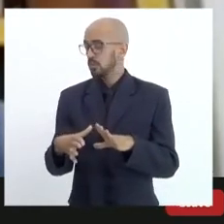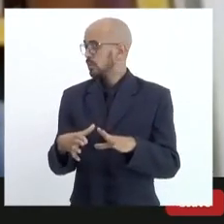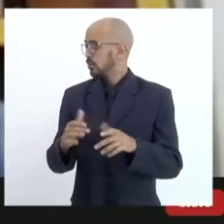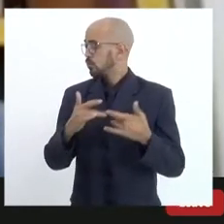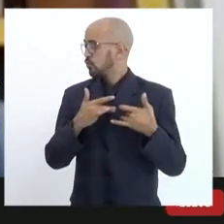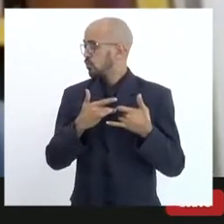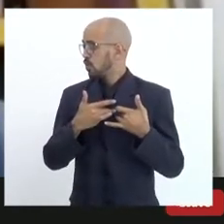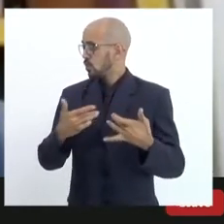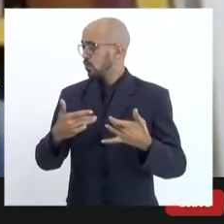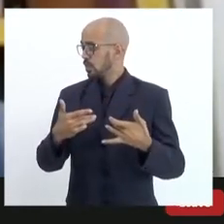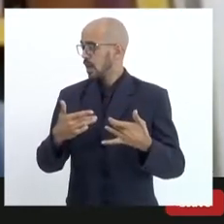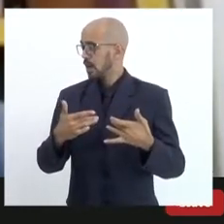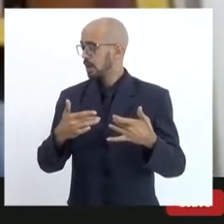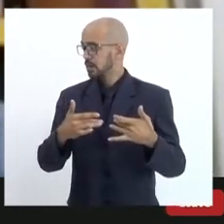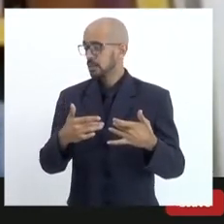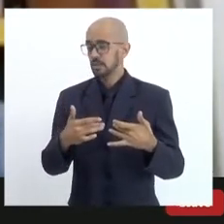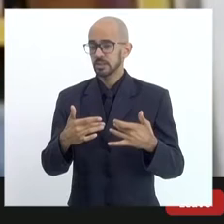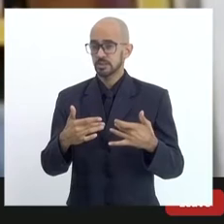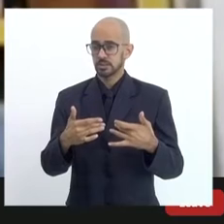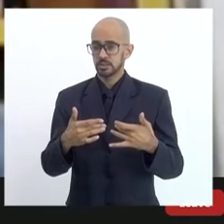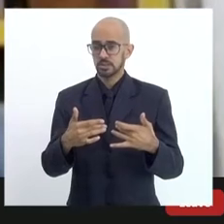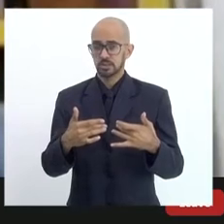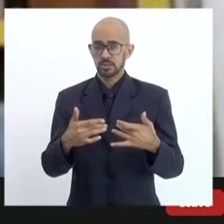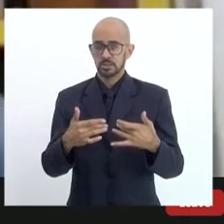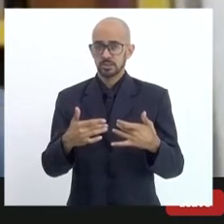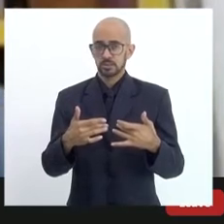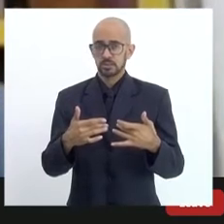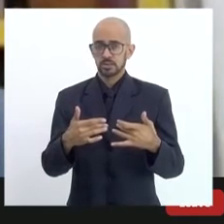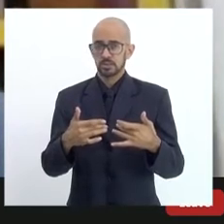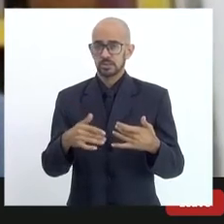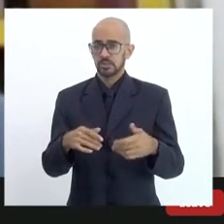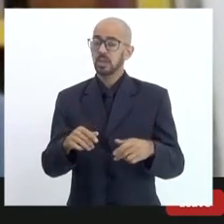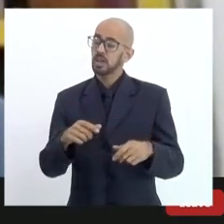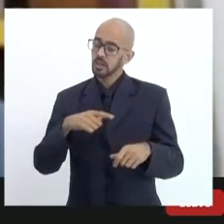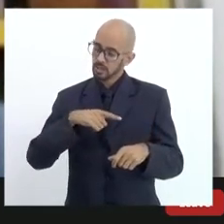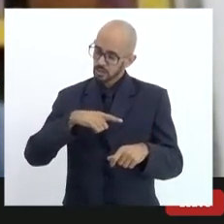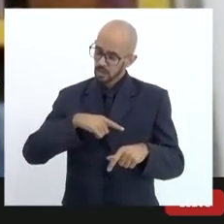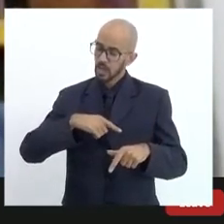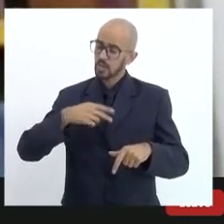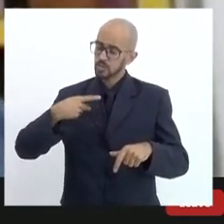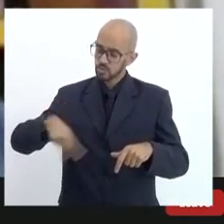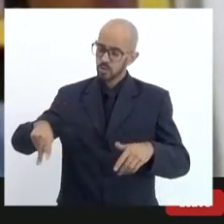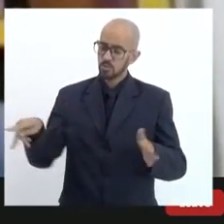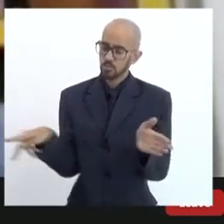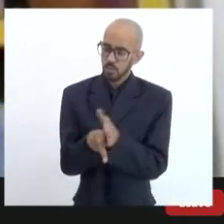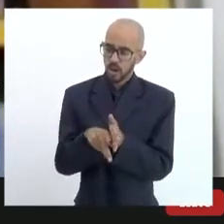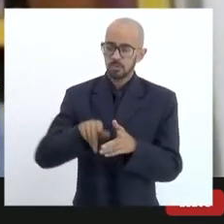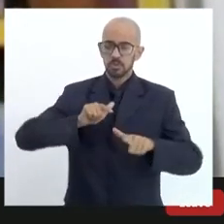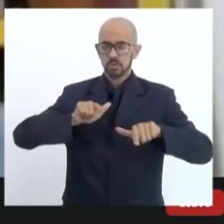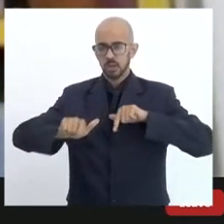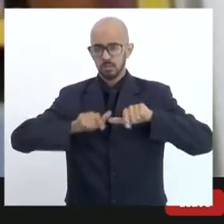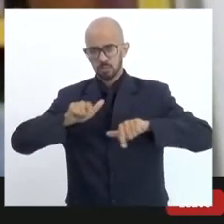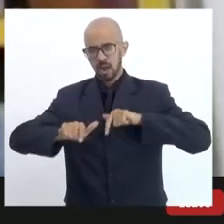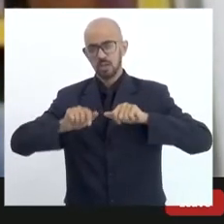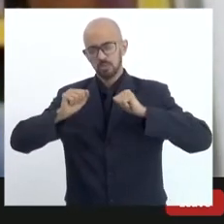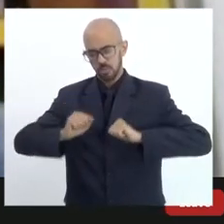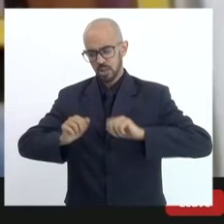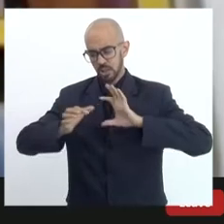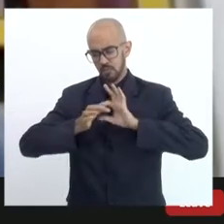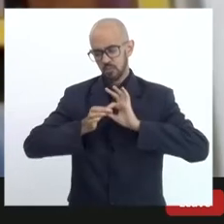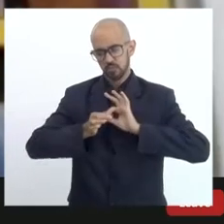voluntária, né, voluntária, e tem feito seu trabalho no que pode, aliado com a academia, aliado com